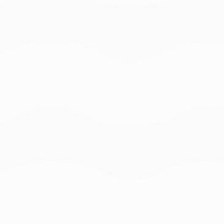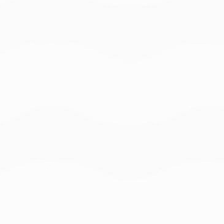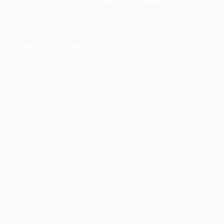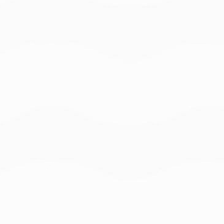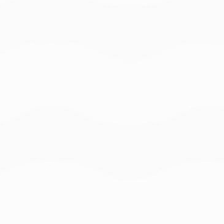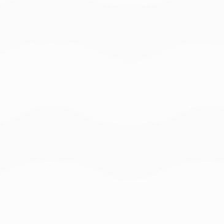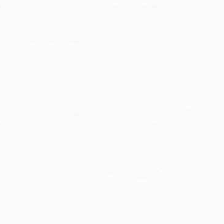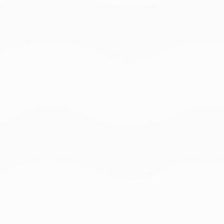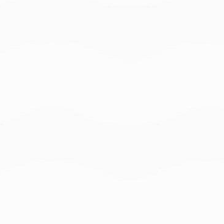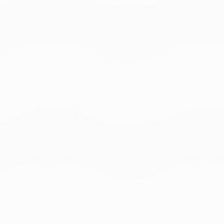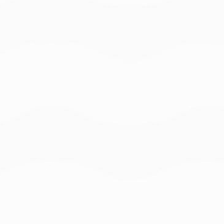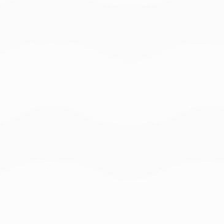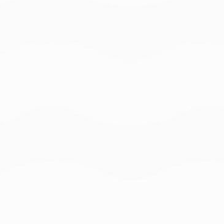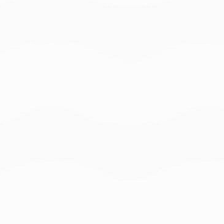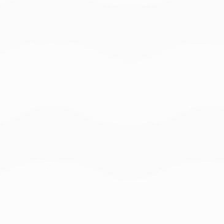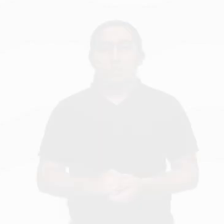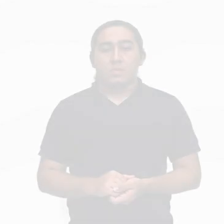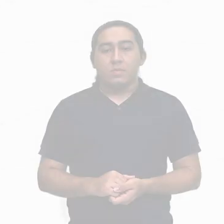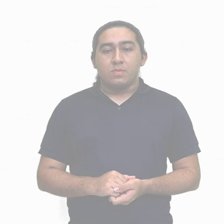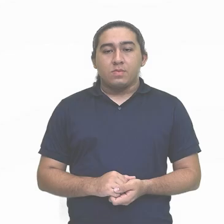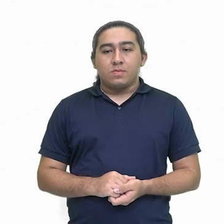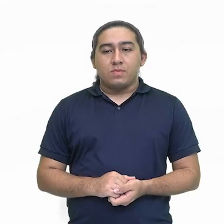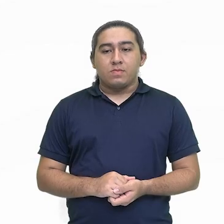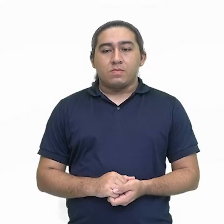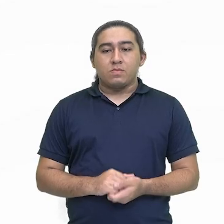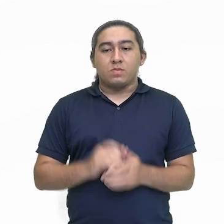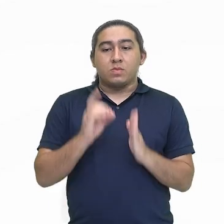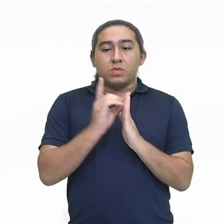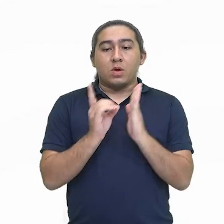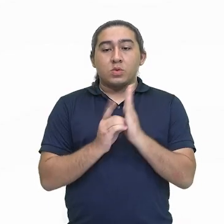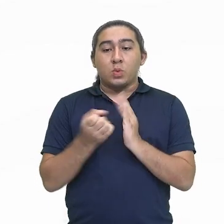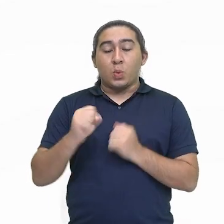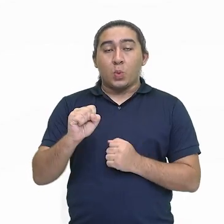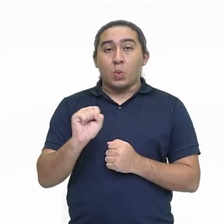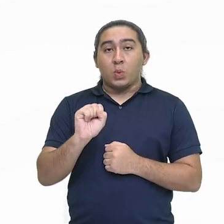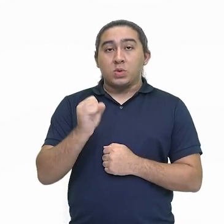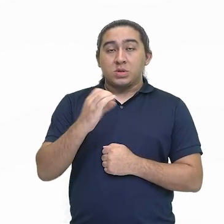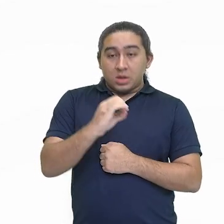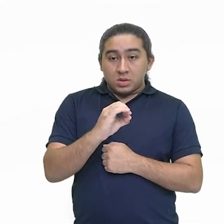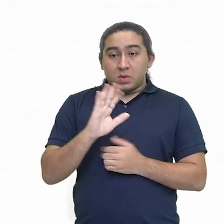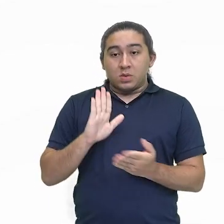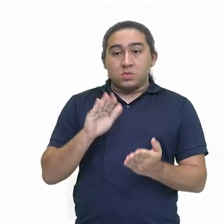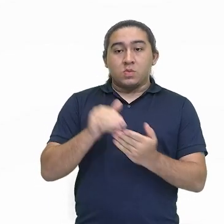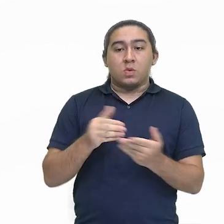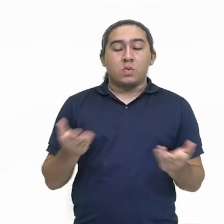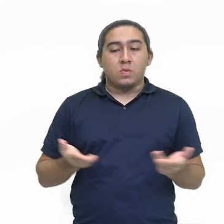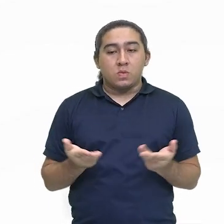partir da década de 80 até os dias atuais, a gente observa aí